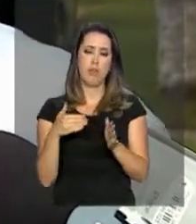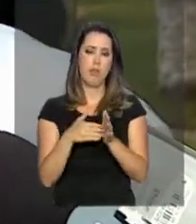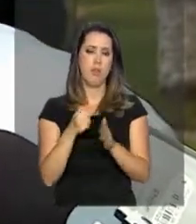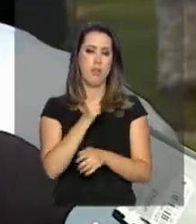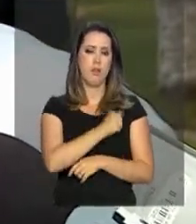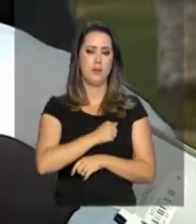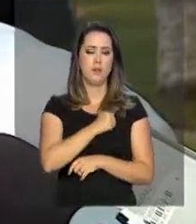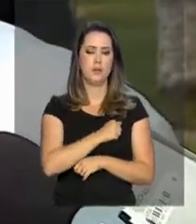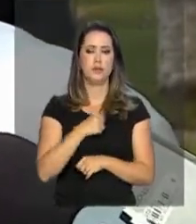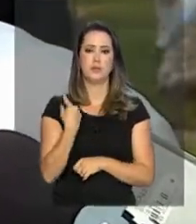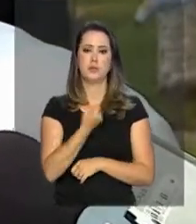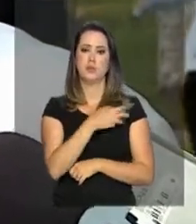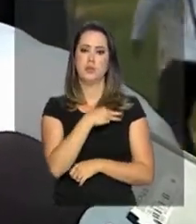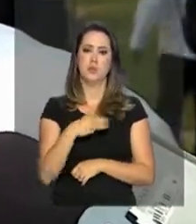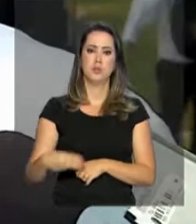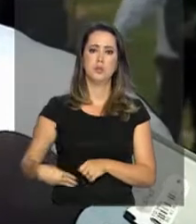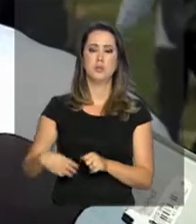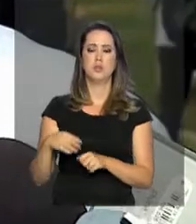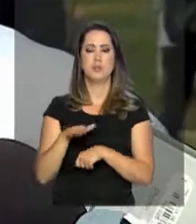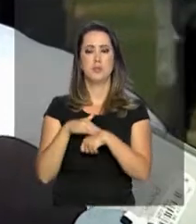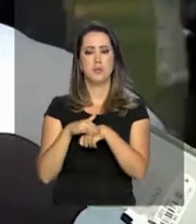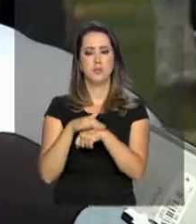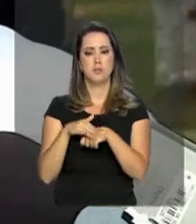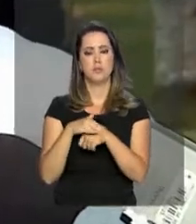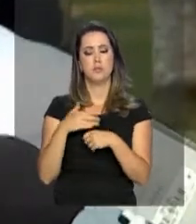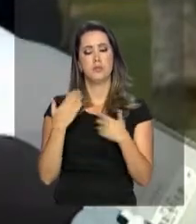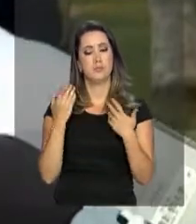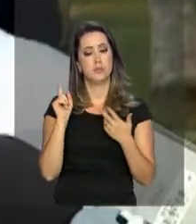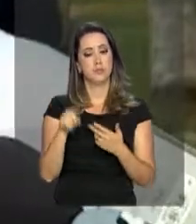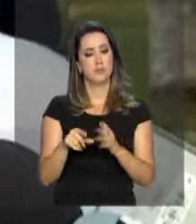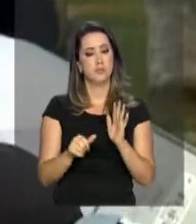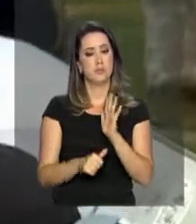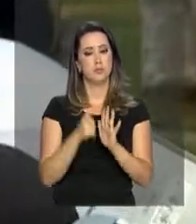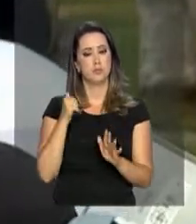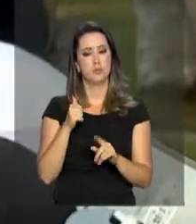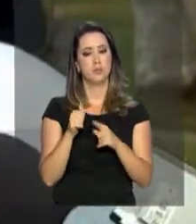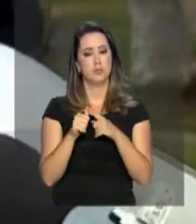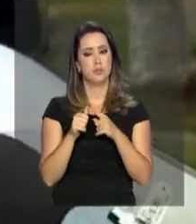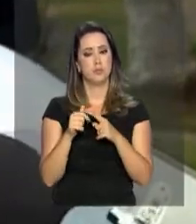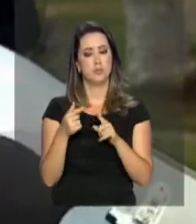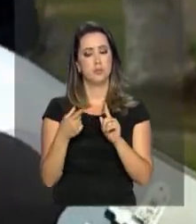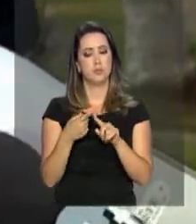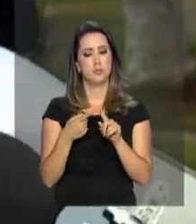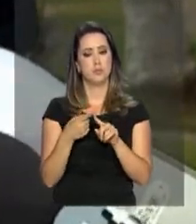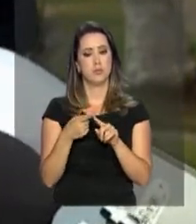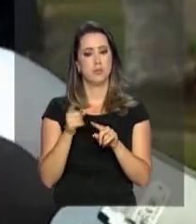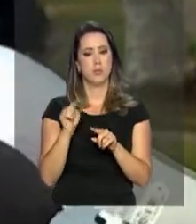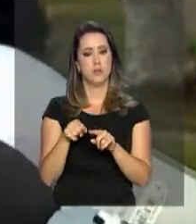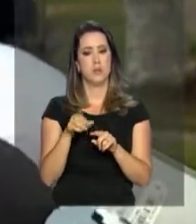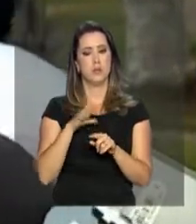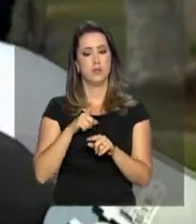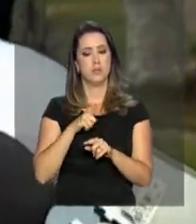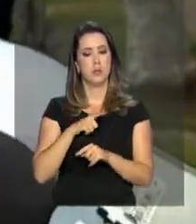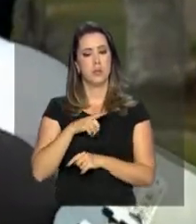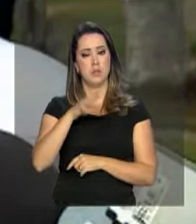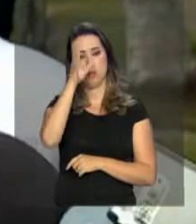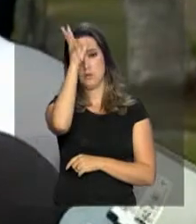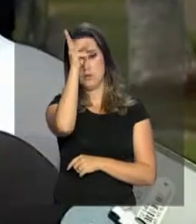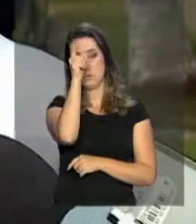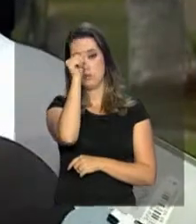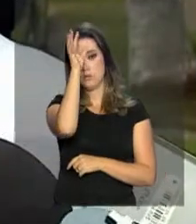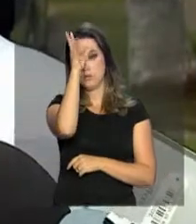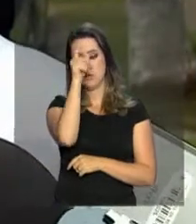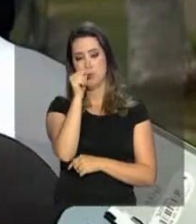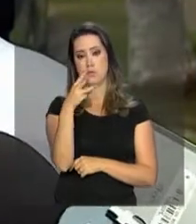nos comércios conversaram sobre isso este é um primeiro ponto segundo ponto é que nós temos uma quota de frangos para o méxico